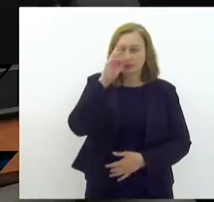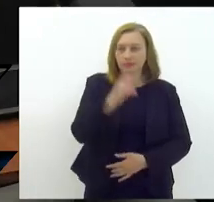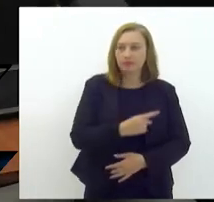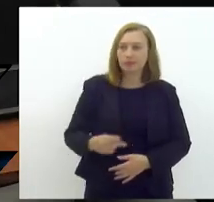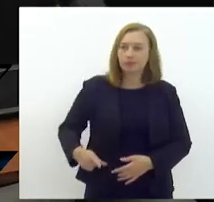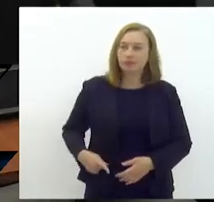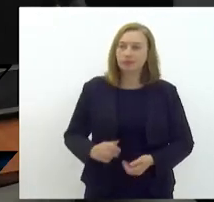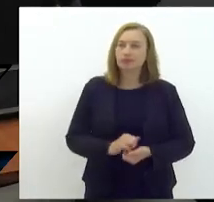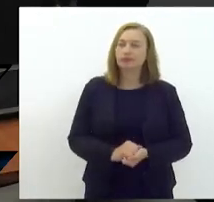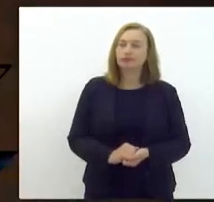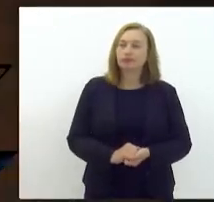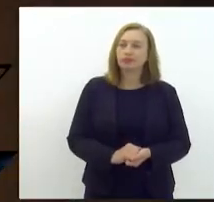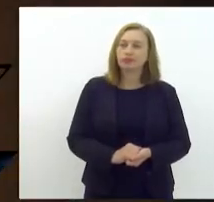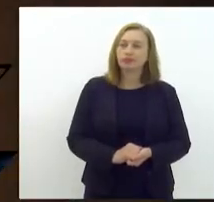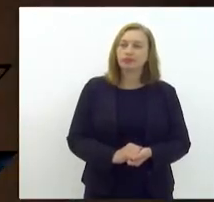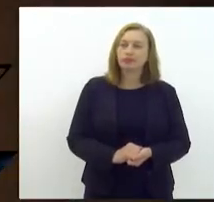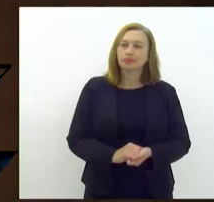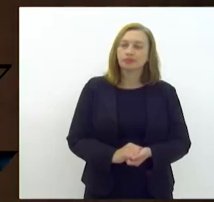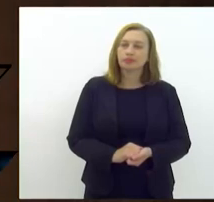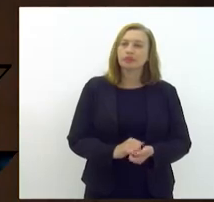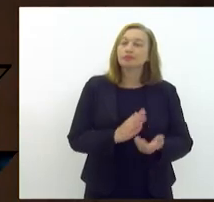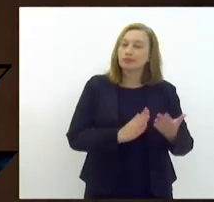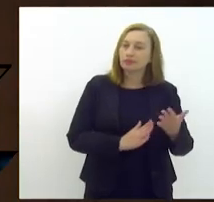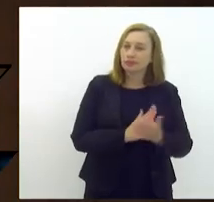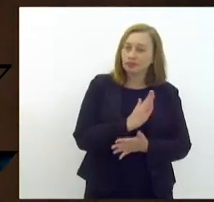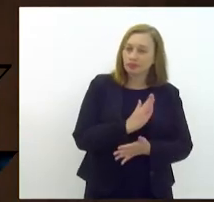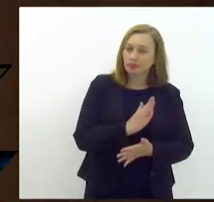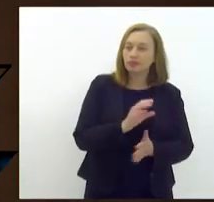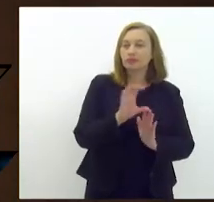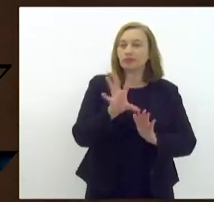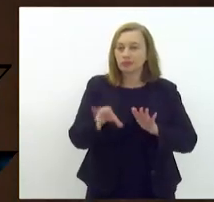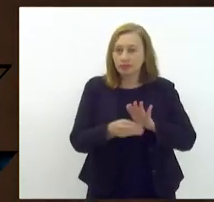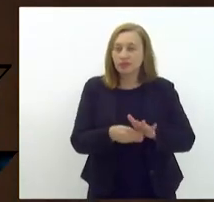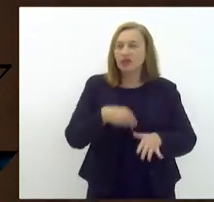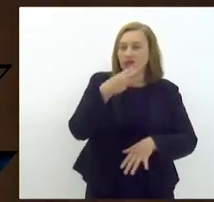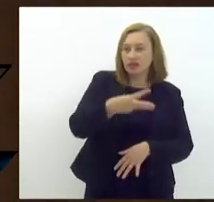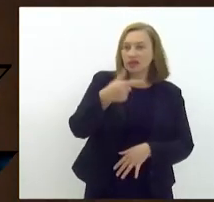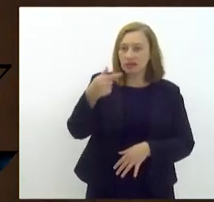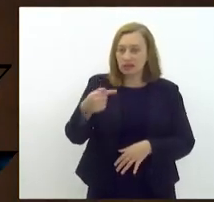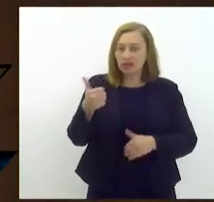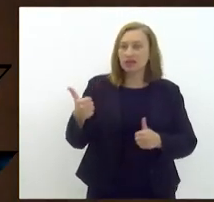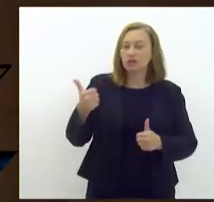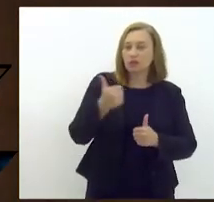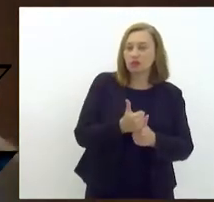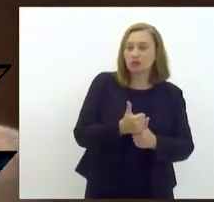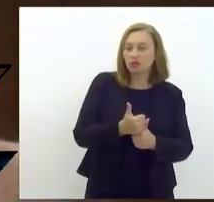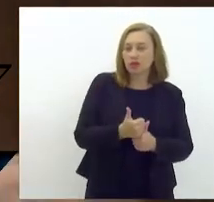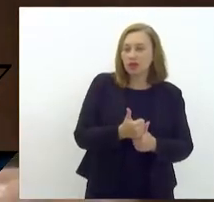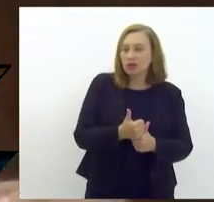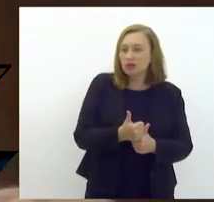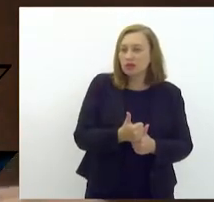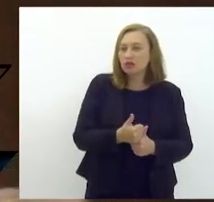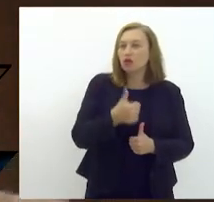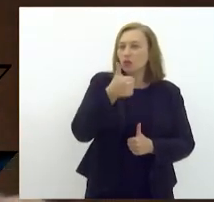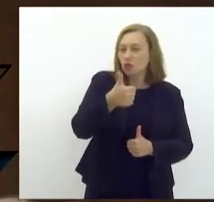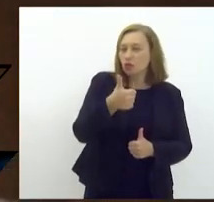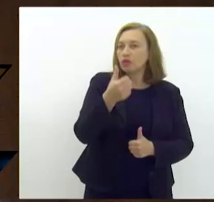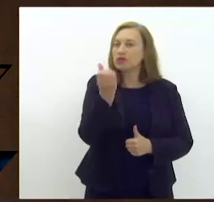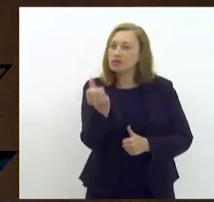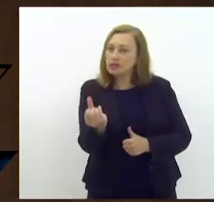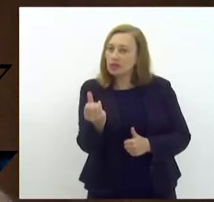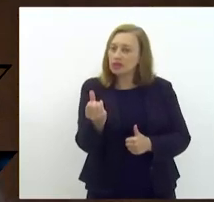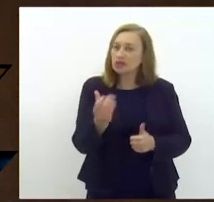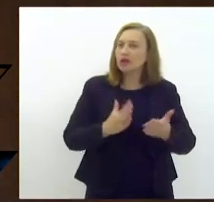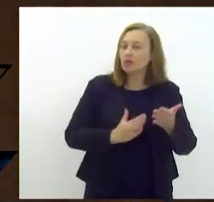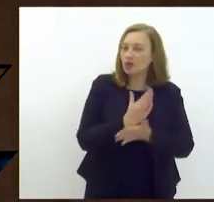é favorável as emendas número 3 e 7 favorável daglutinativa as emendas um e seis